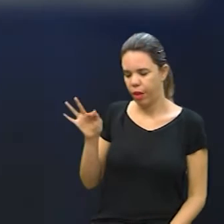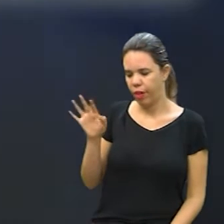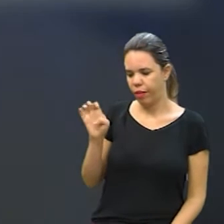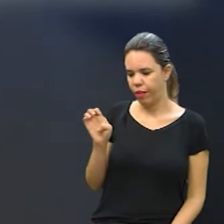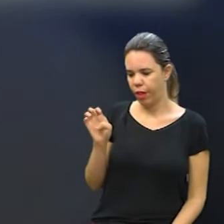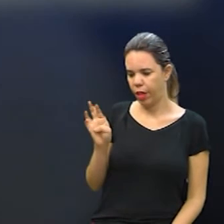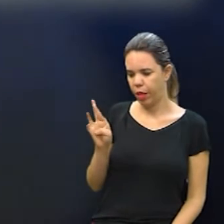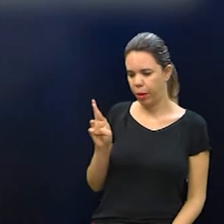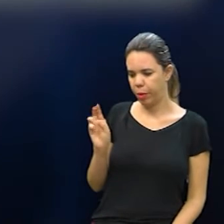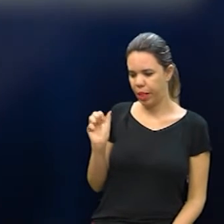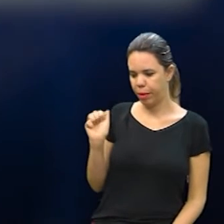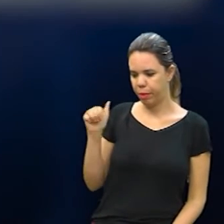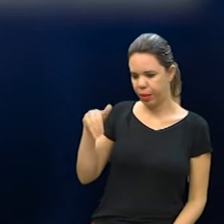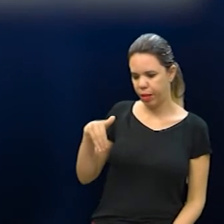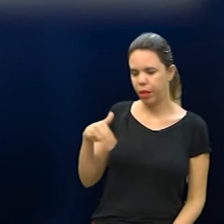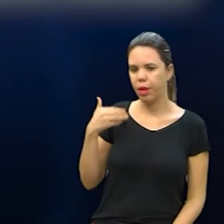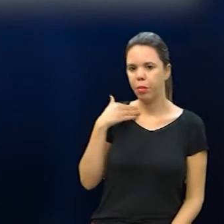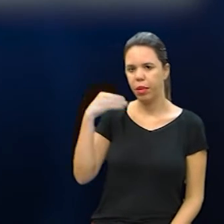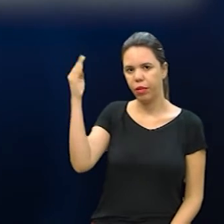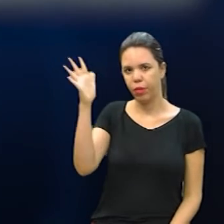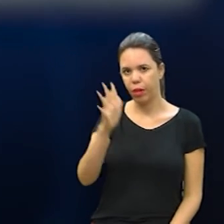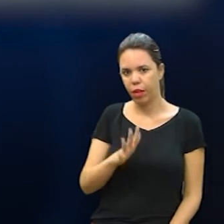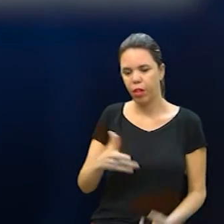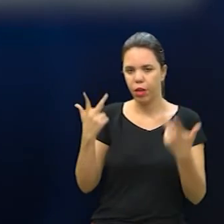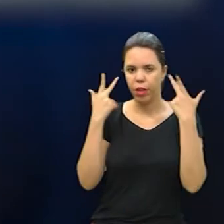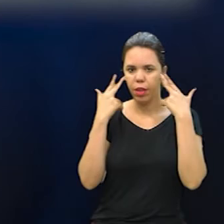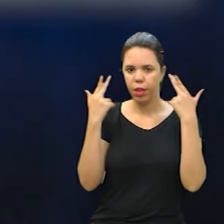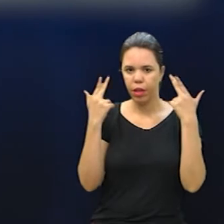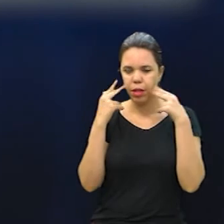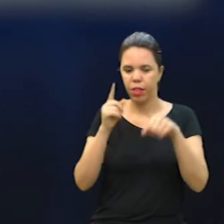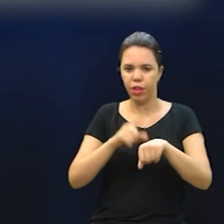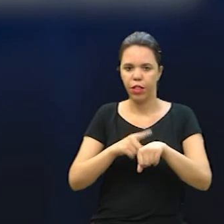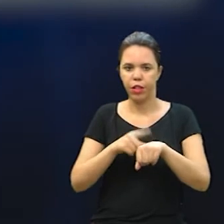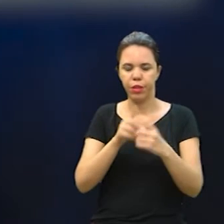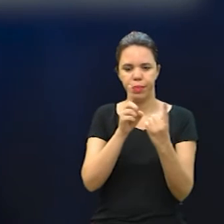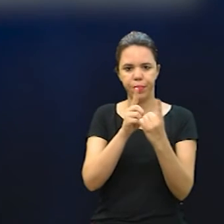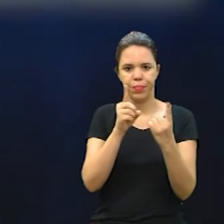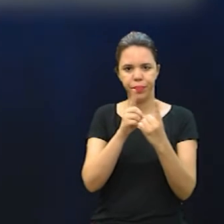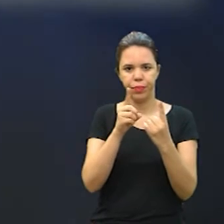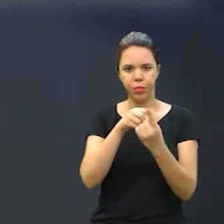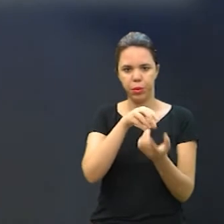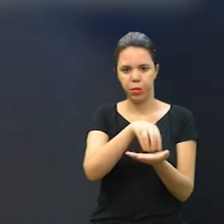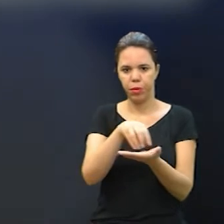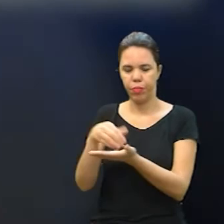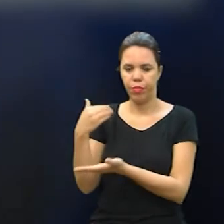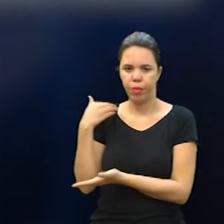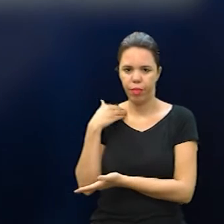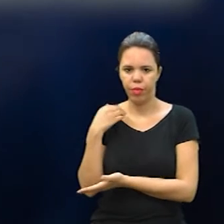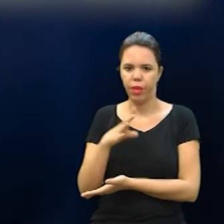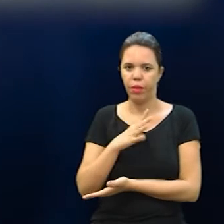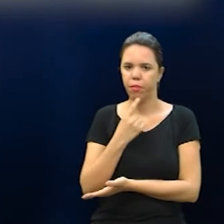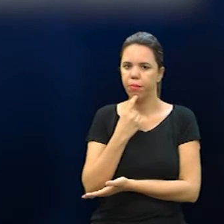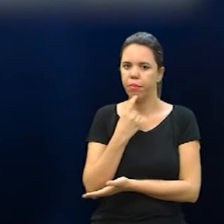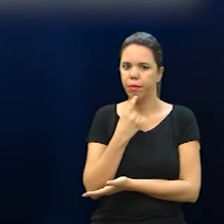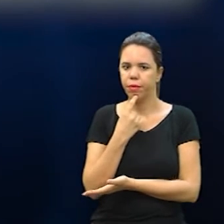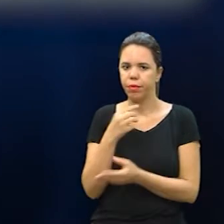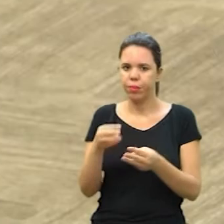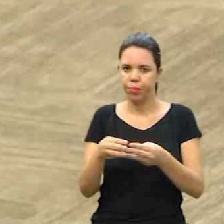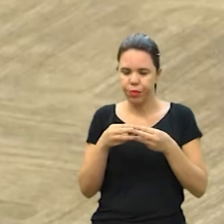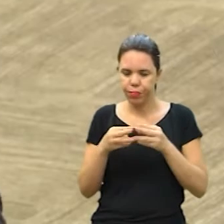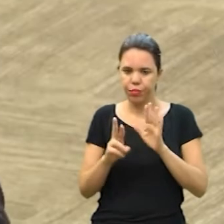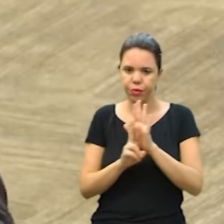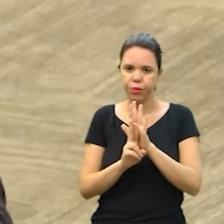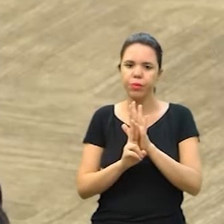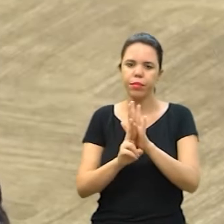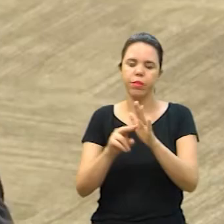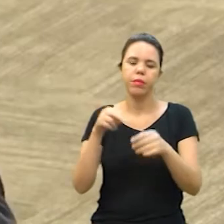apela à FEBRABAN, a Federação Brasileira de Bancos, para que seja normalizado o horário de atendimento das agências bancárias de Campinas.